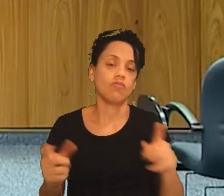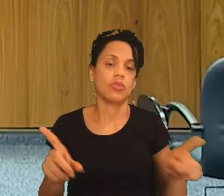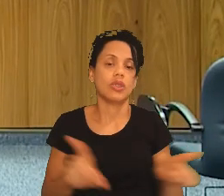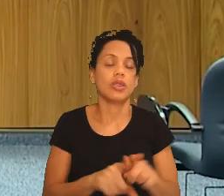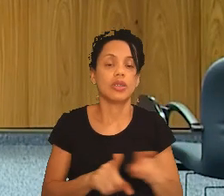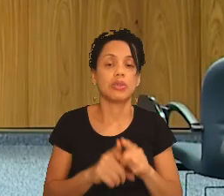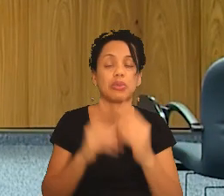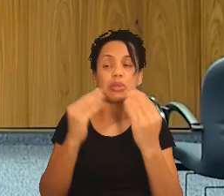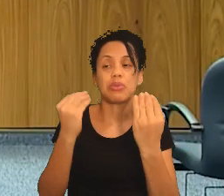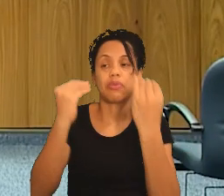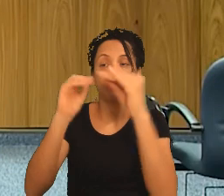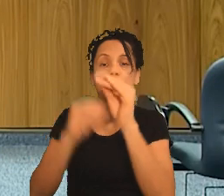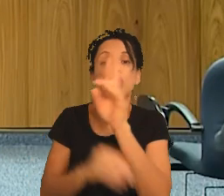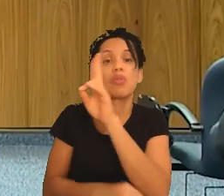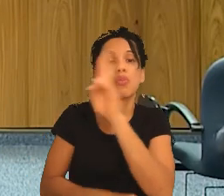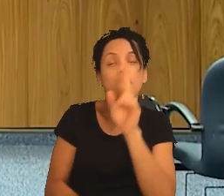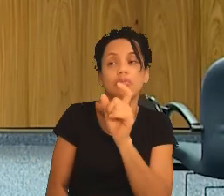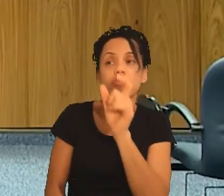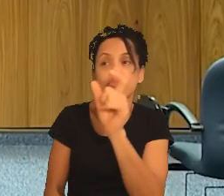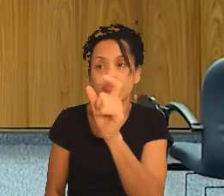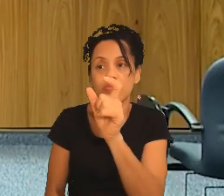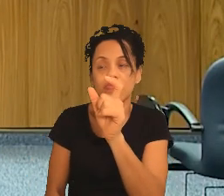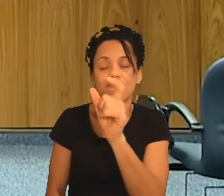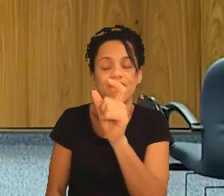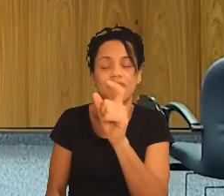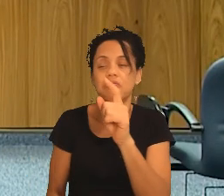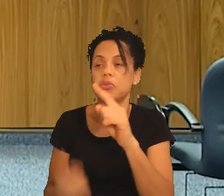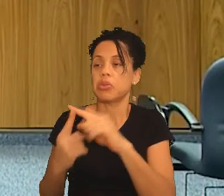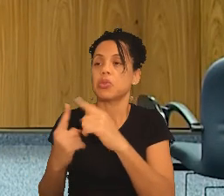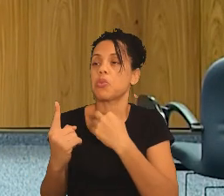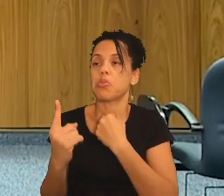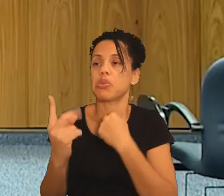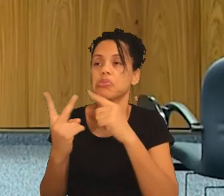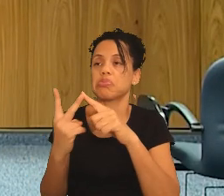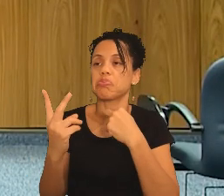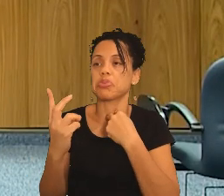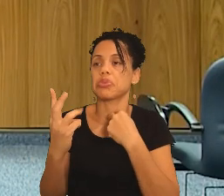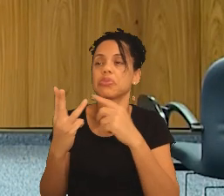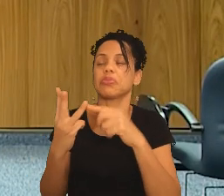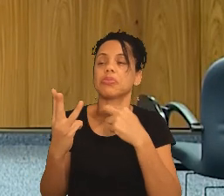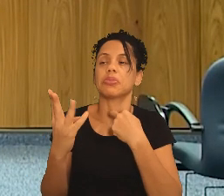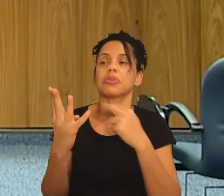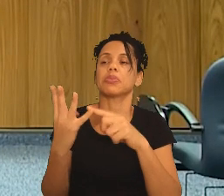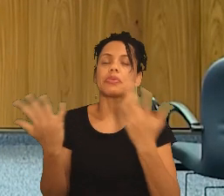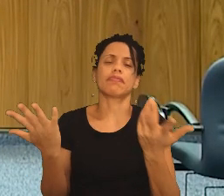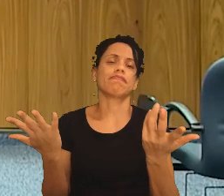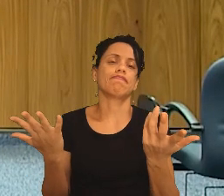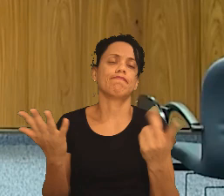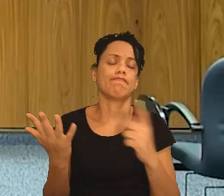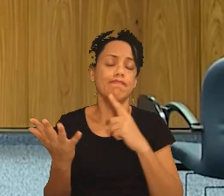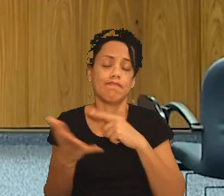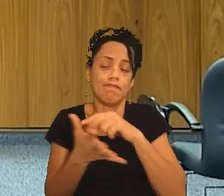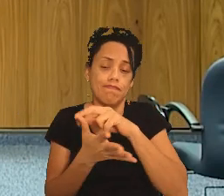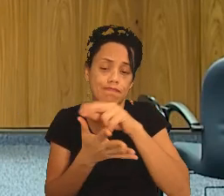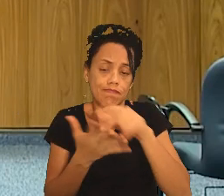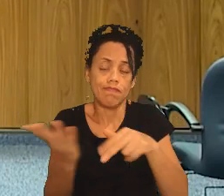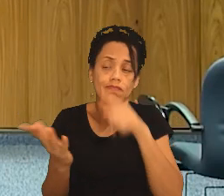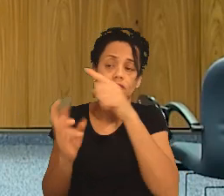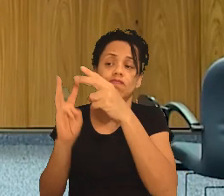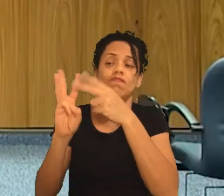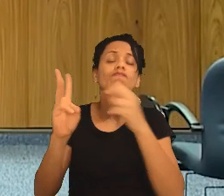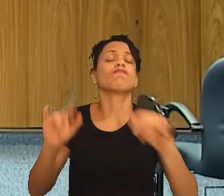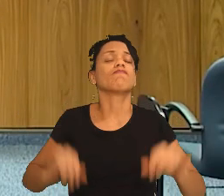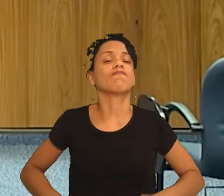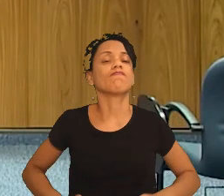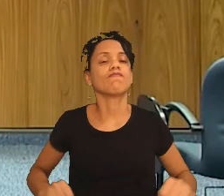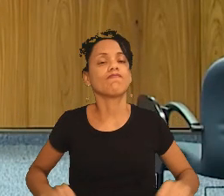afastar ou, de certa forma, não olhar para esses históricos de violações. Né? Em alguns casos, há uma